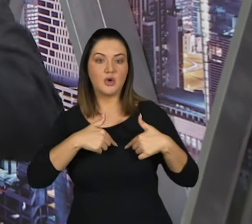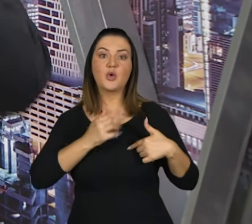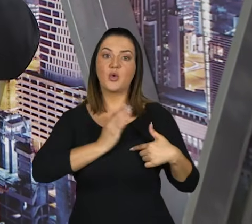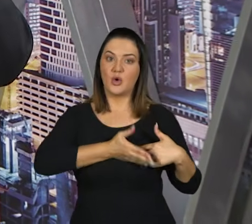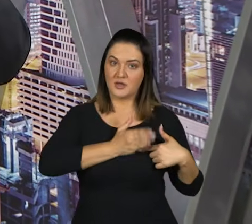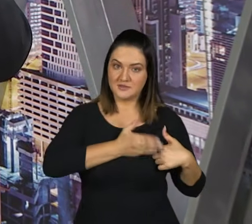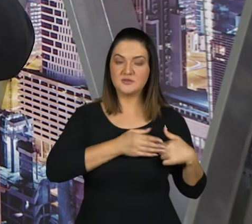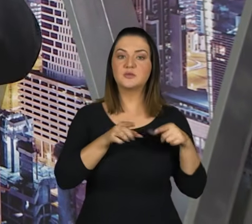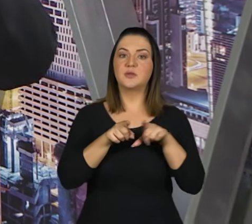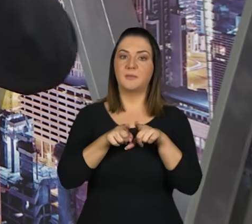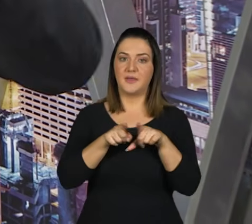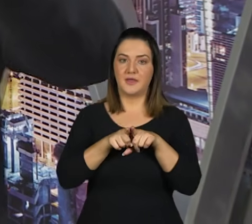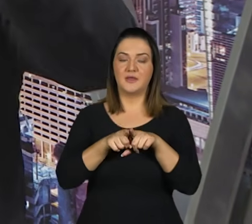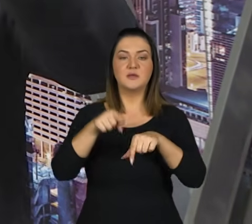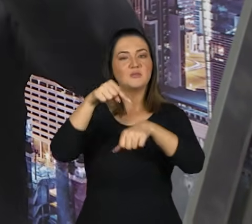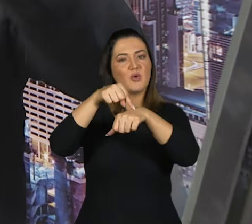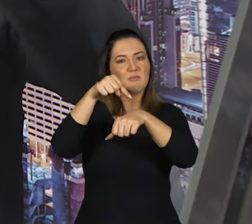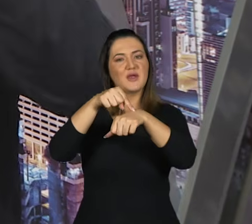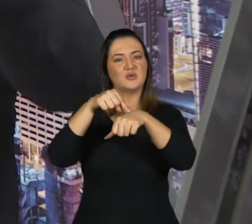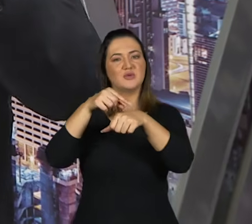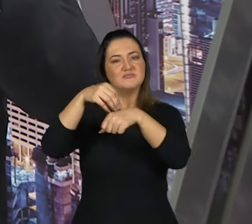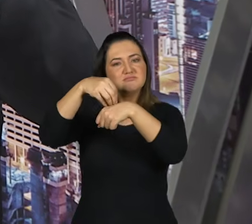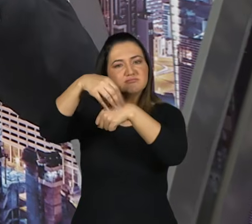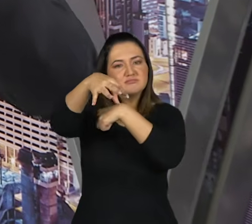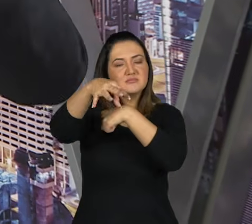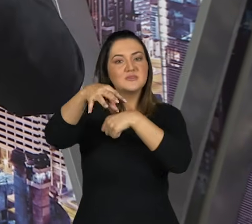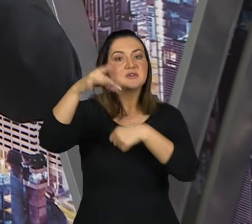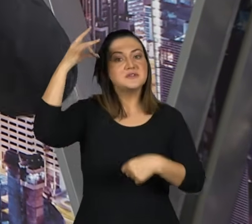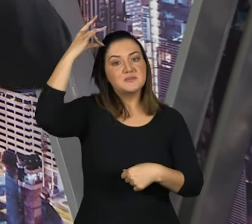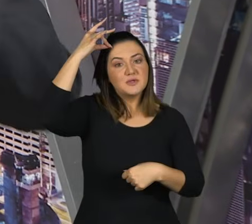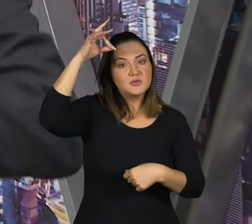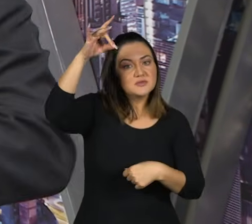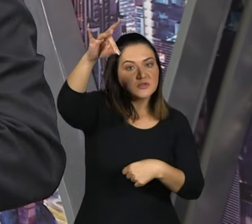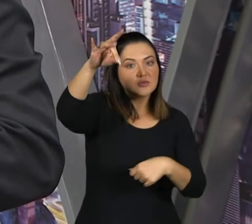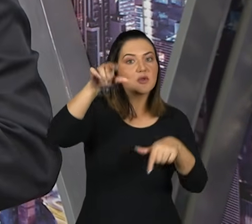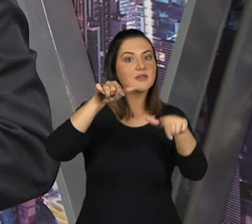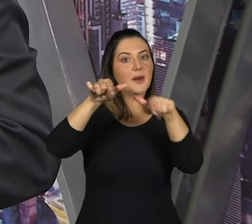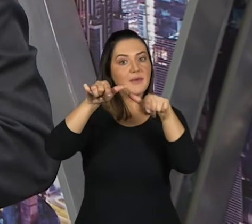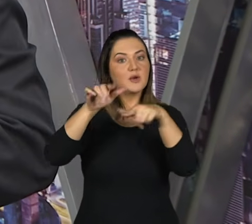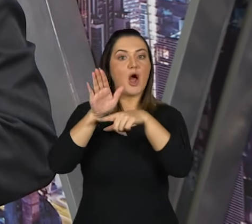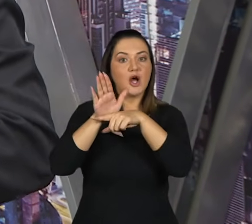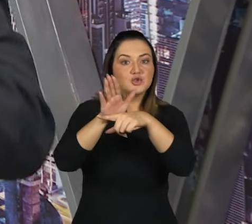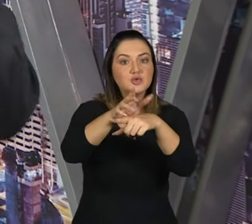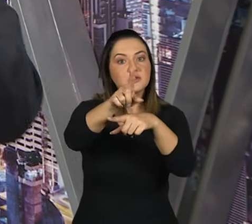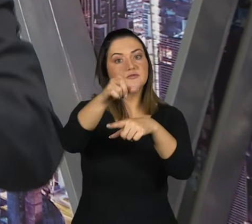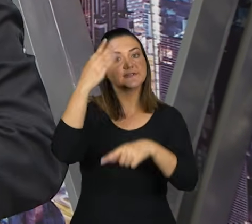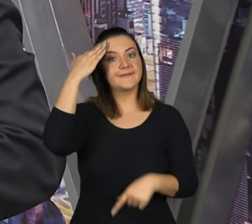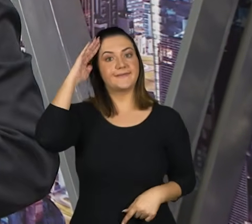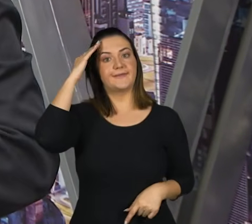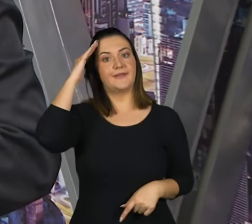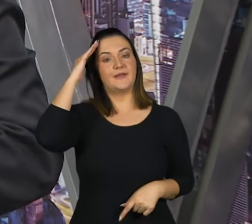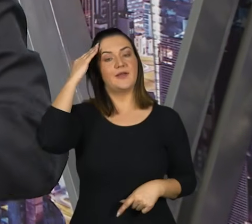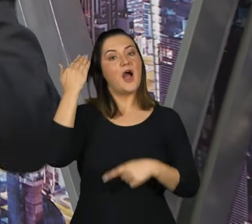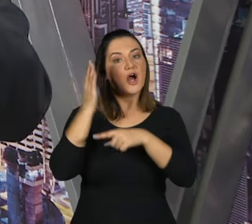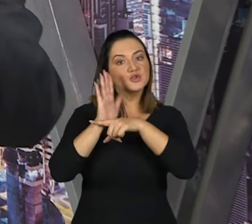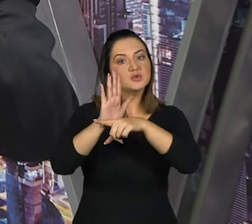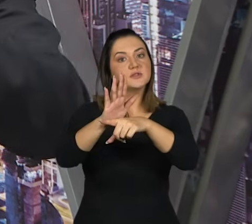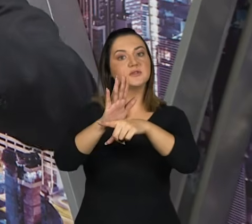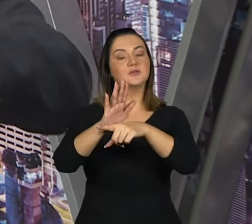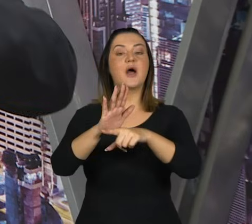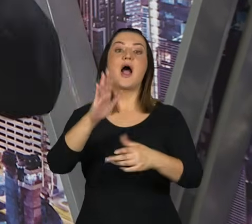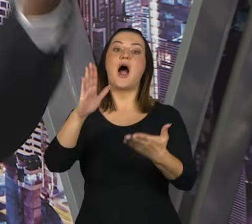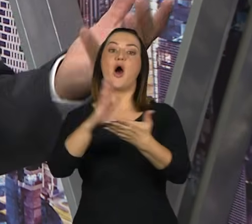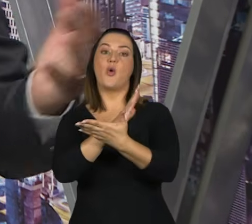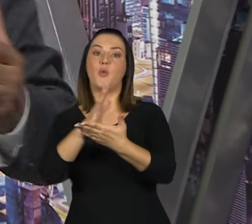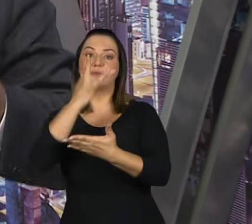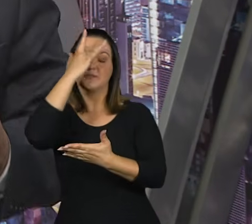também. Nesse momento, enquanto eu falo com você, o Espírito Santo está trabalhando com você. Está trabalhando com você. Algumas pessoas